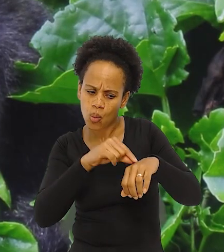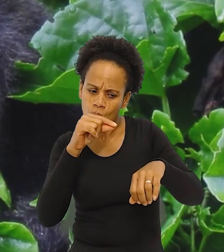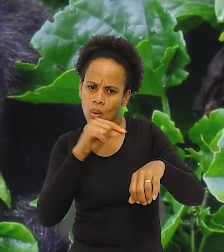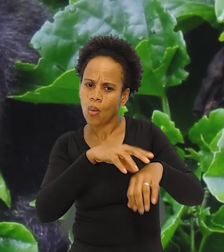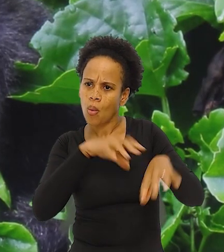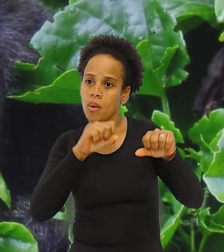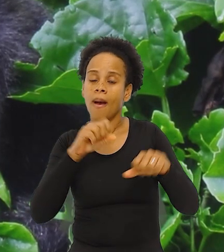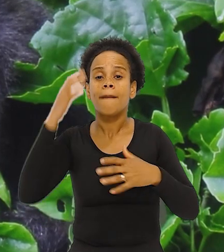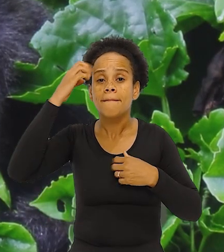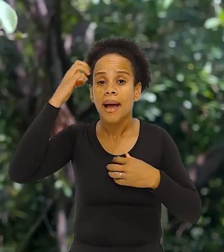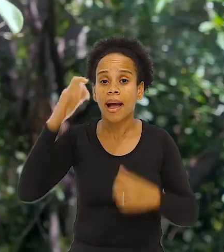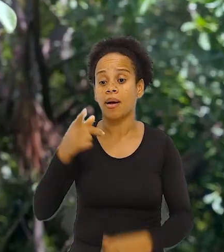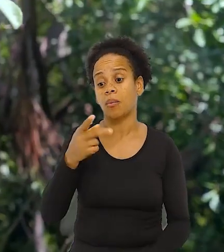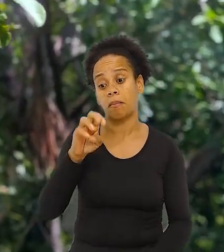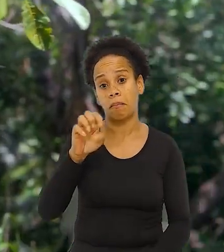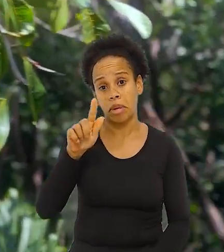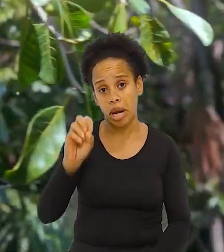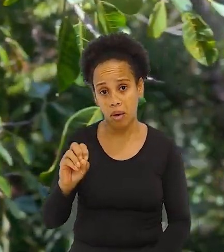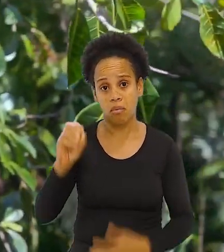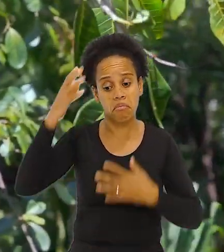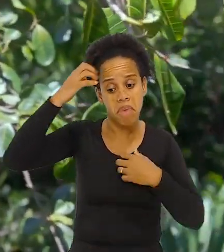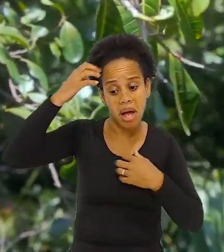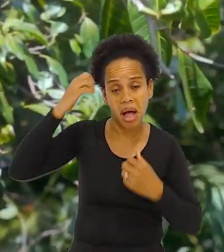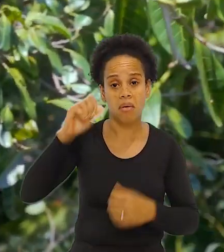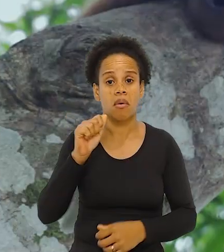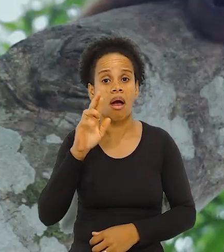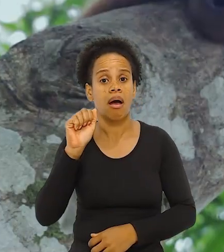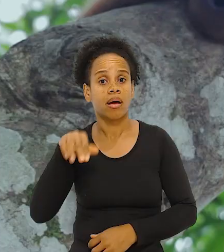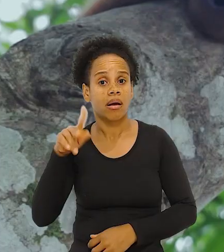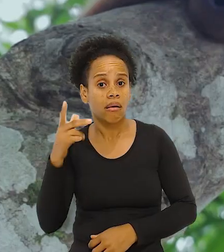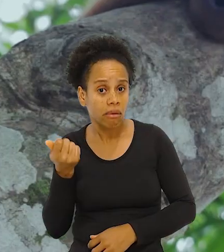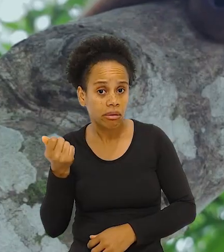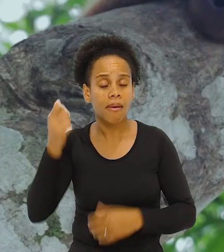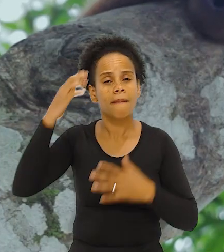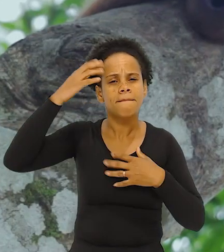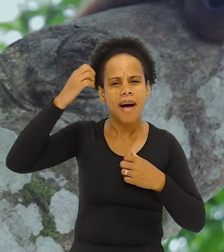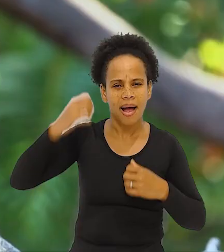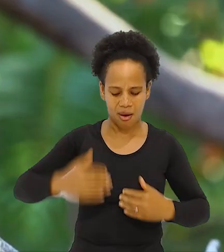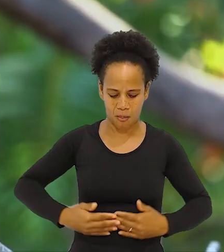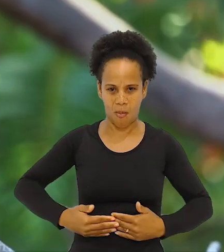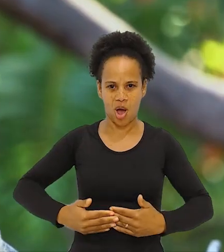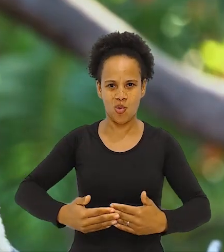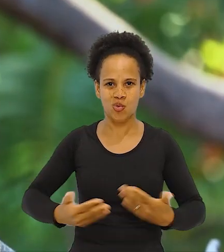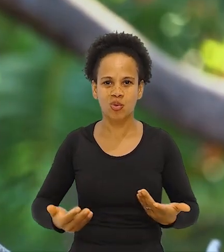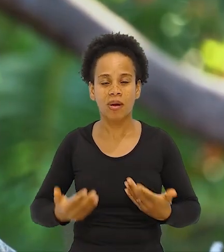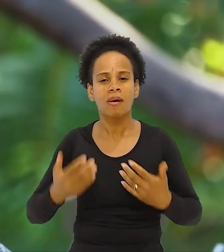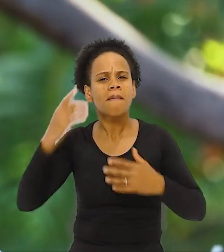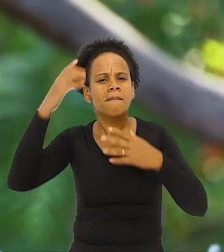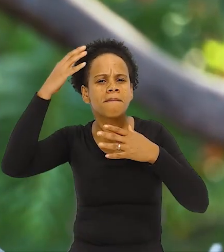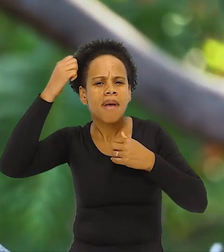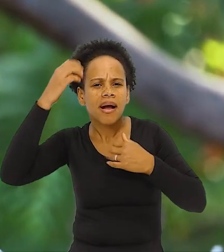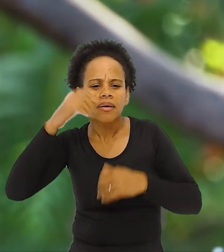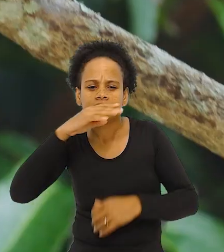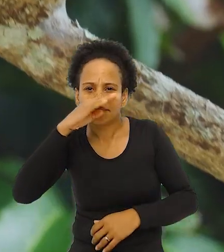macacos prego, macacos aranha, macacos barrigudos, macacos de